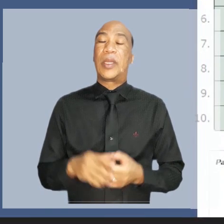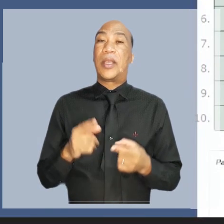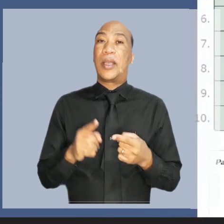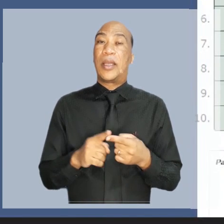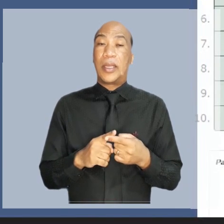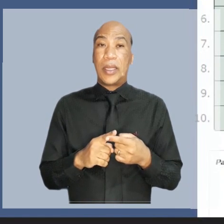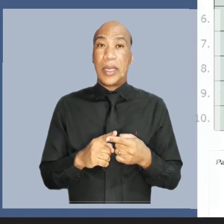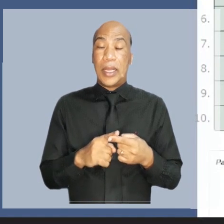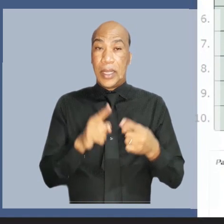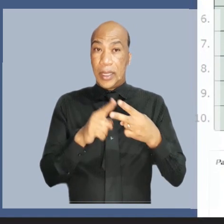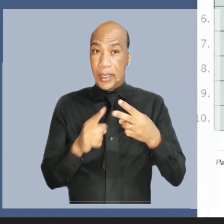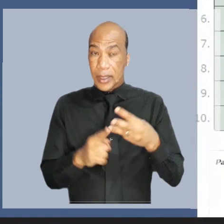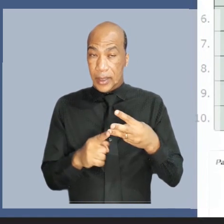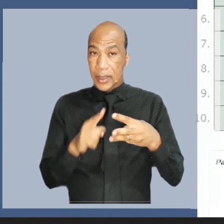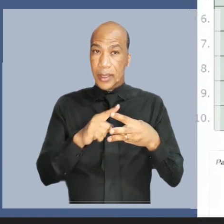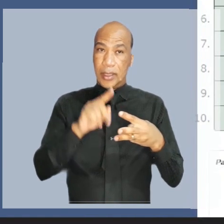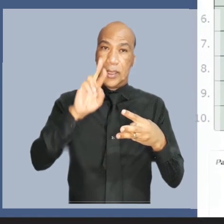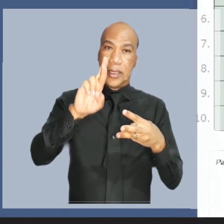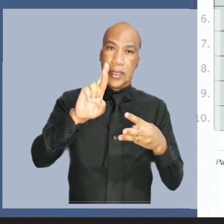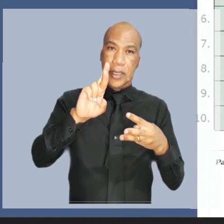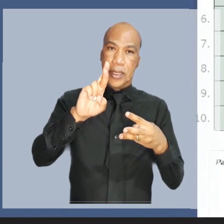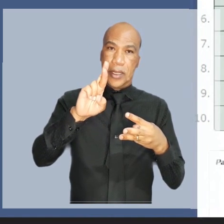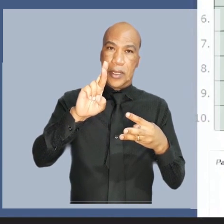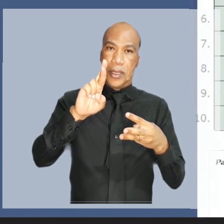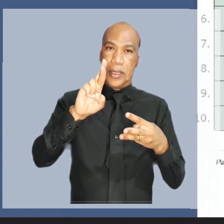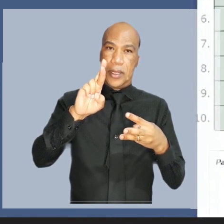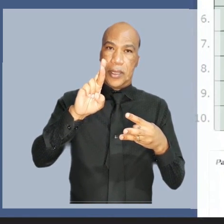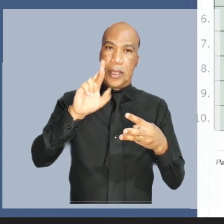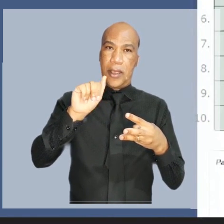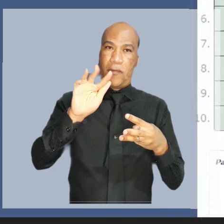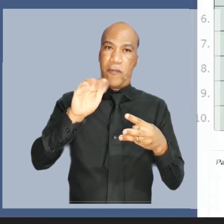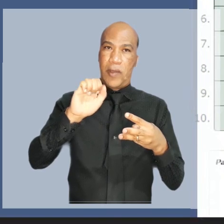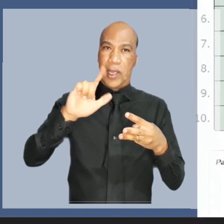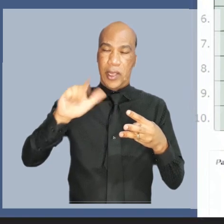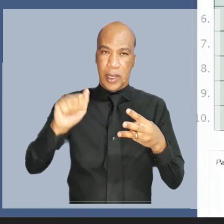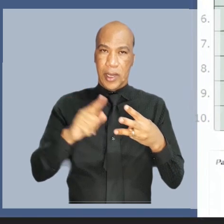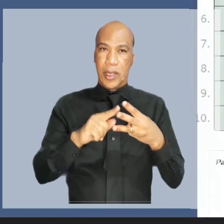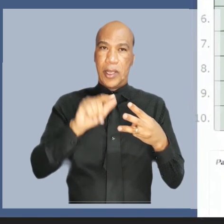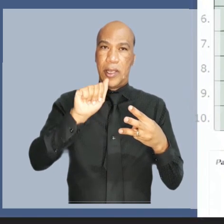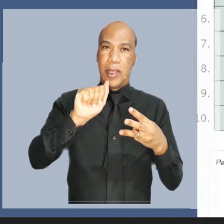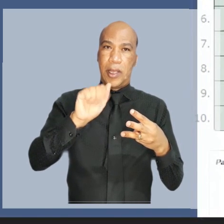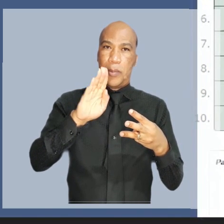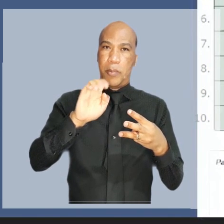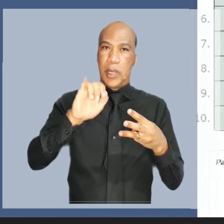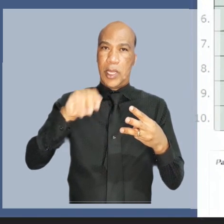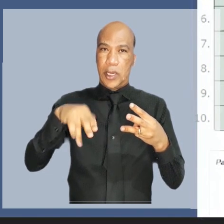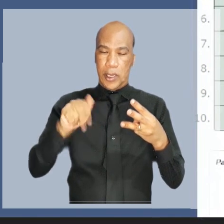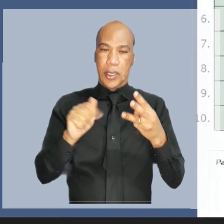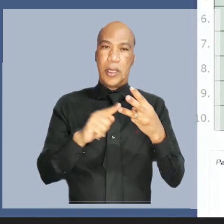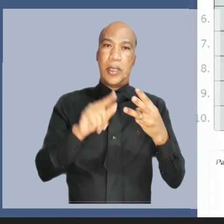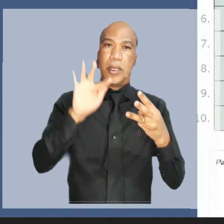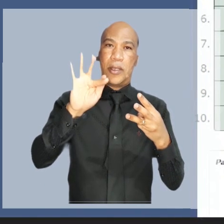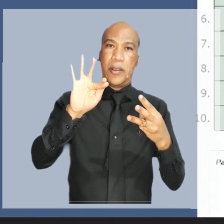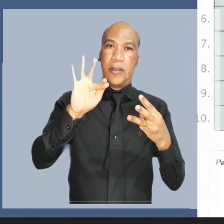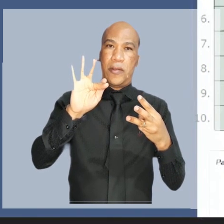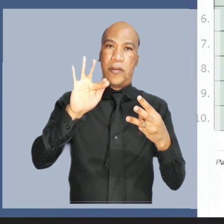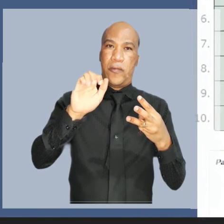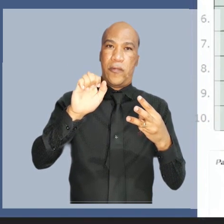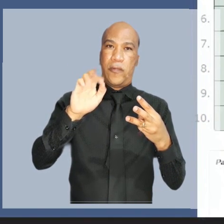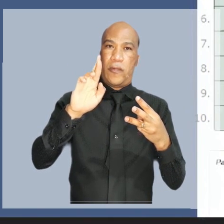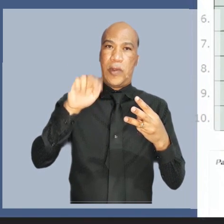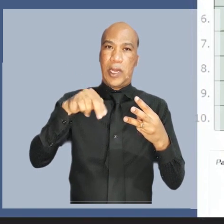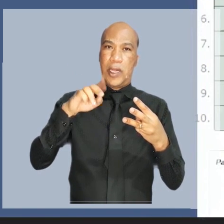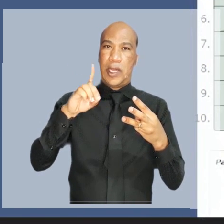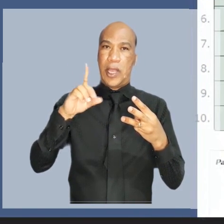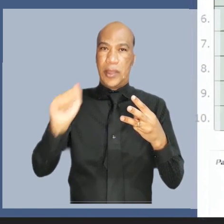e Fernanda Pontes. Nós vamos localizar vocês e vamos mandar um e-mail direitinho para que vocês possam receber os livros em casa,